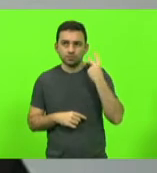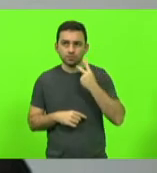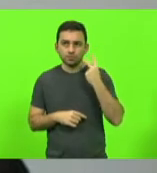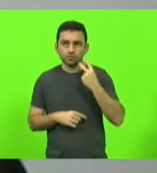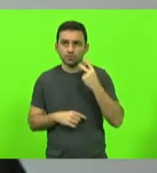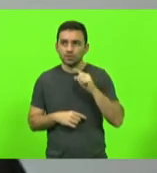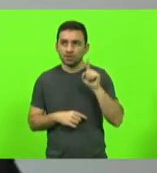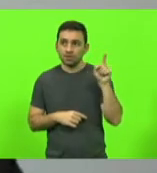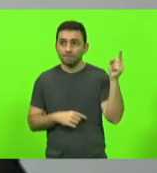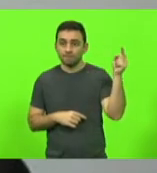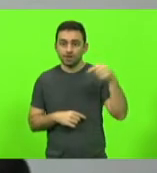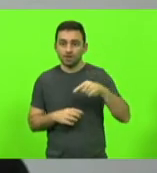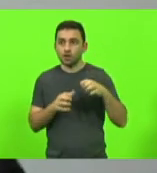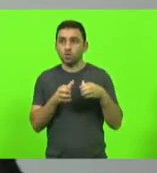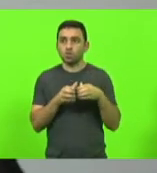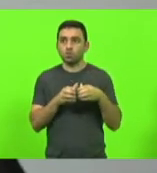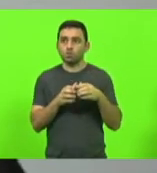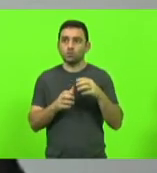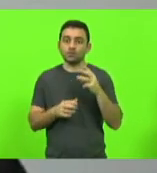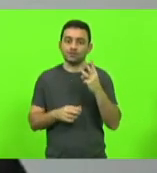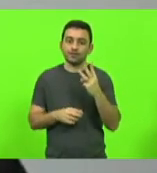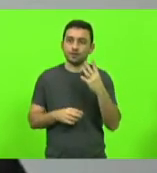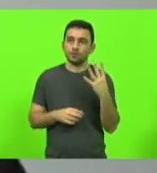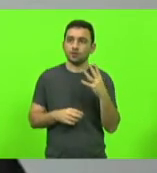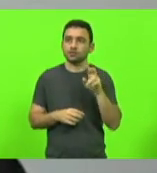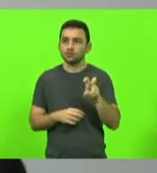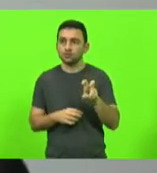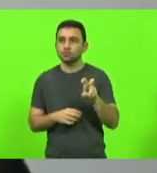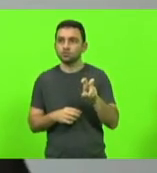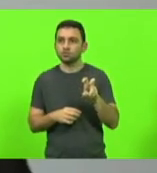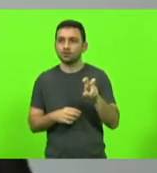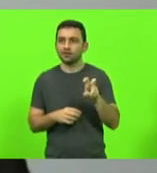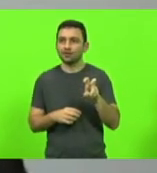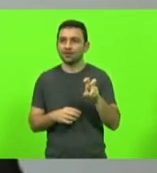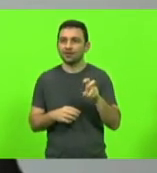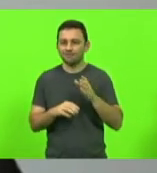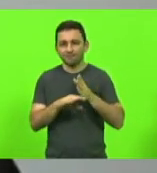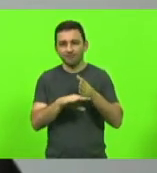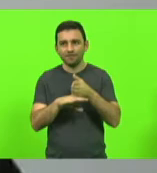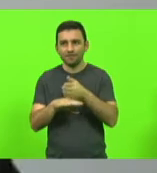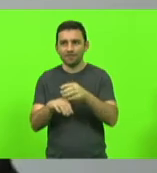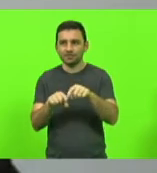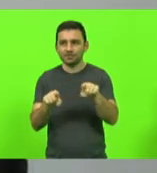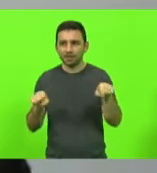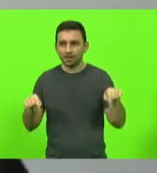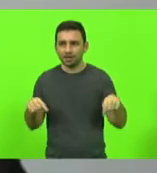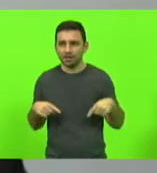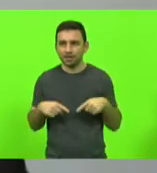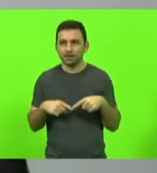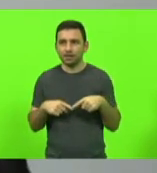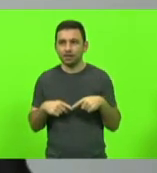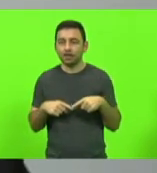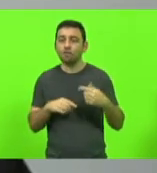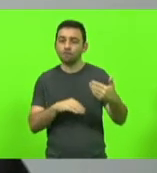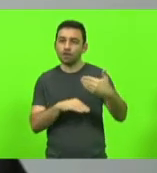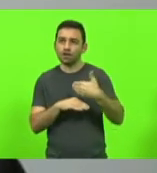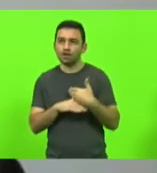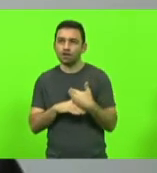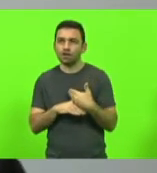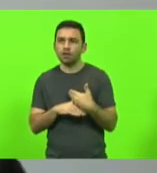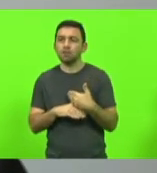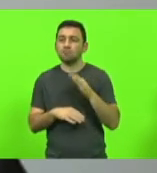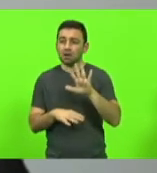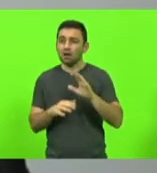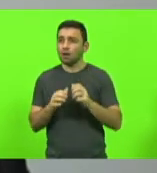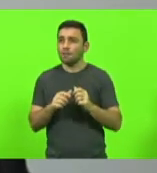em grupo. 3, 4, 5 vereadores, e eles passam em todos os gabinetes, ou não todos, passam em todos, mas uma boa